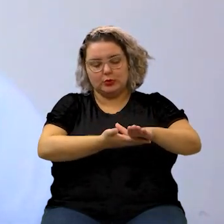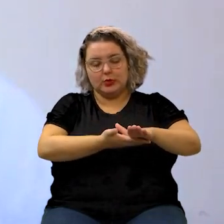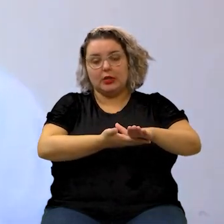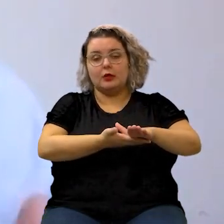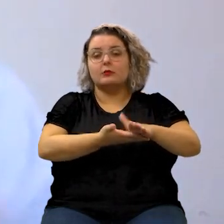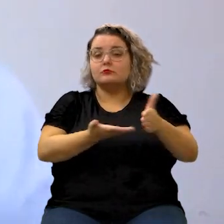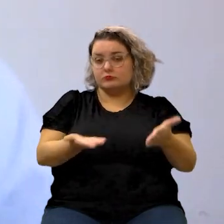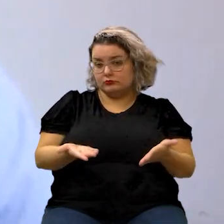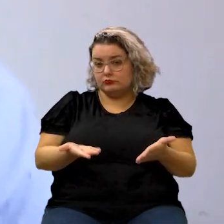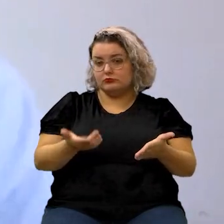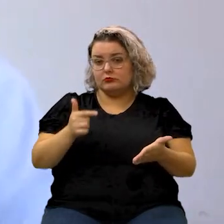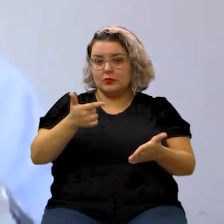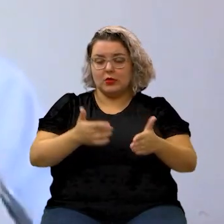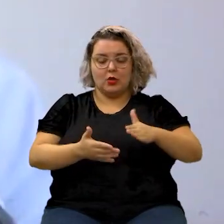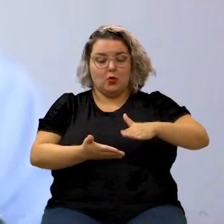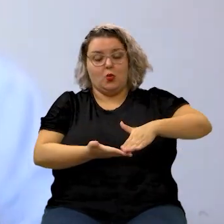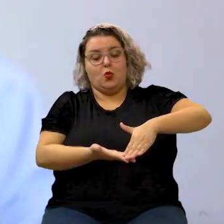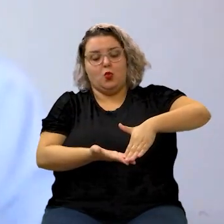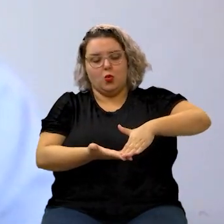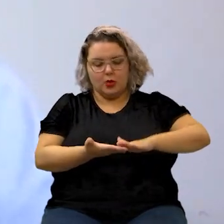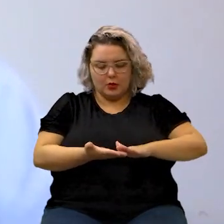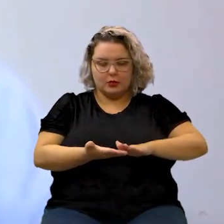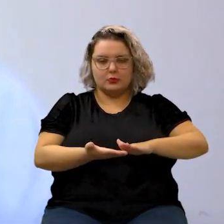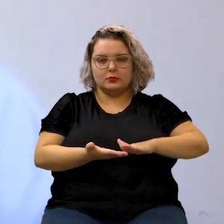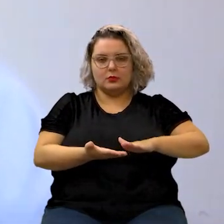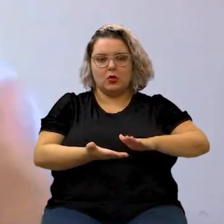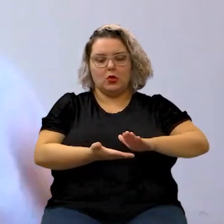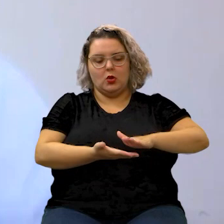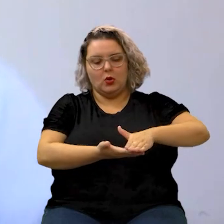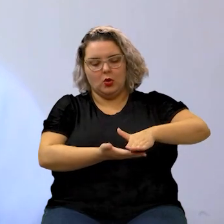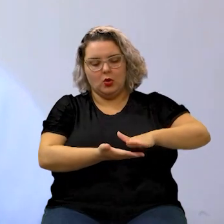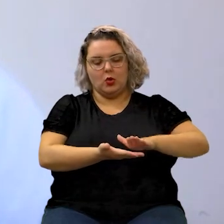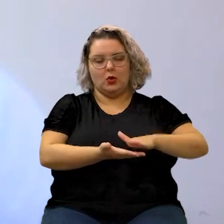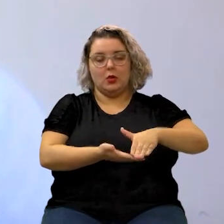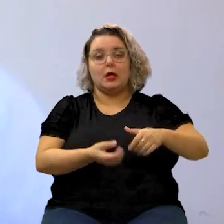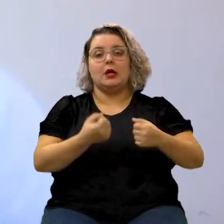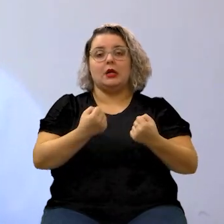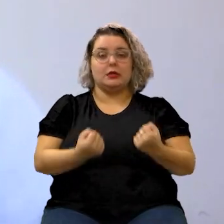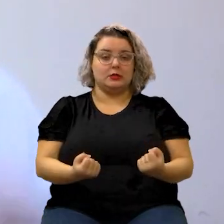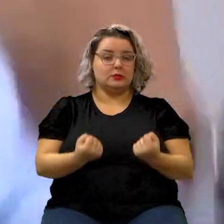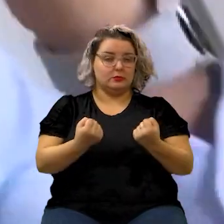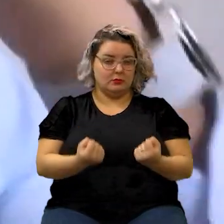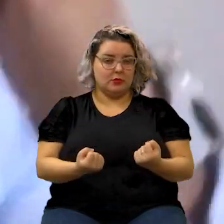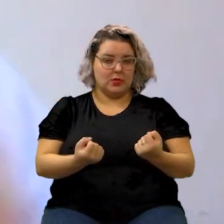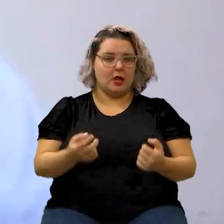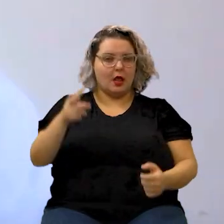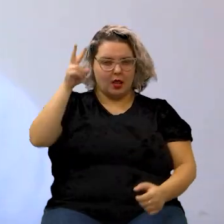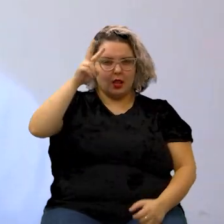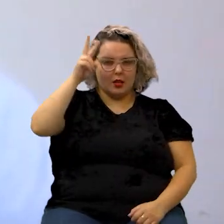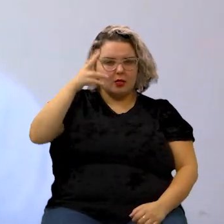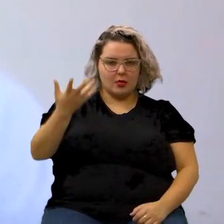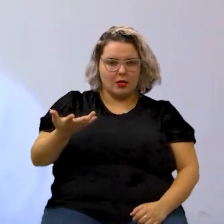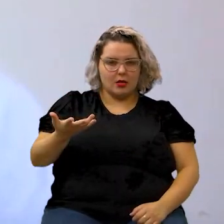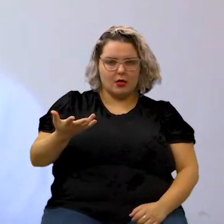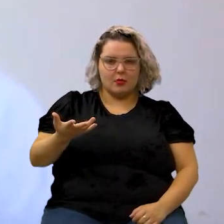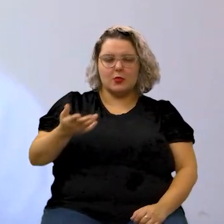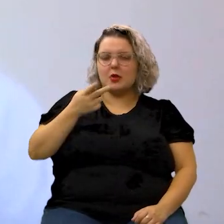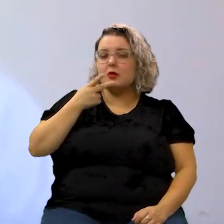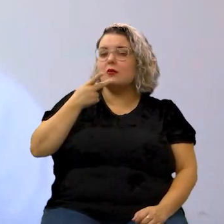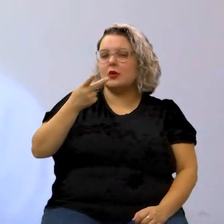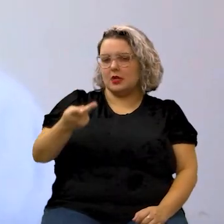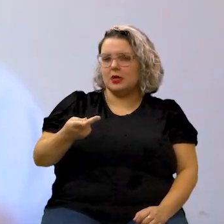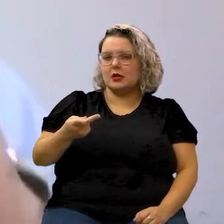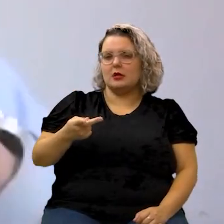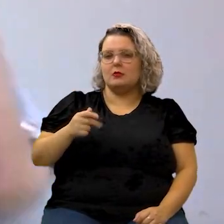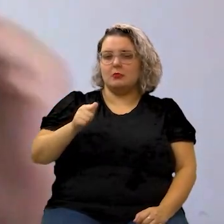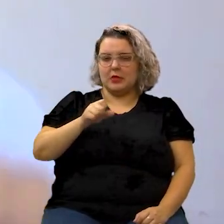solado duro, por mais que ele não fique tanto na ponta do pé, acaba tendo uma sobrecarga. Lembra da fascite que eu falei para